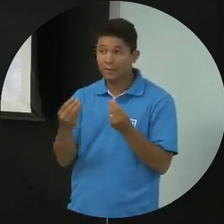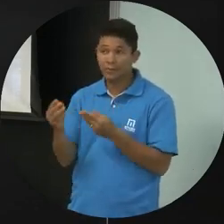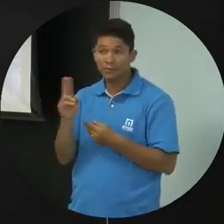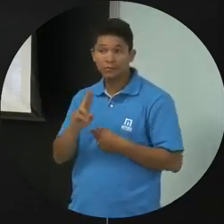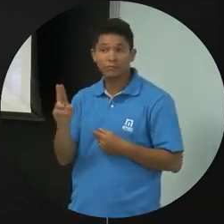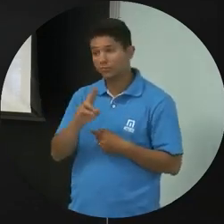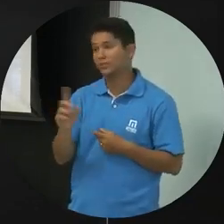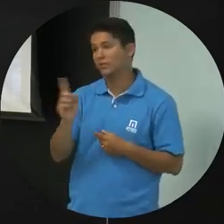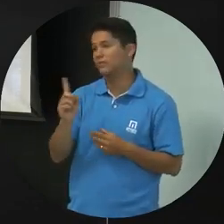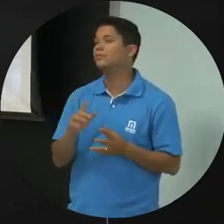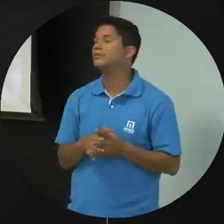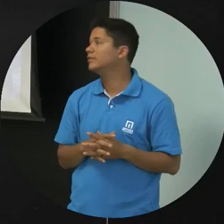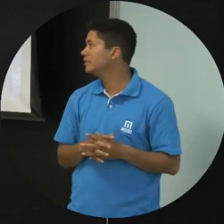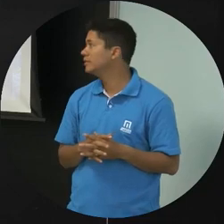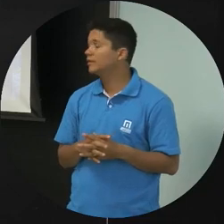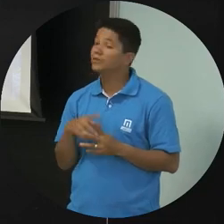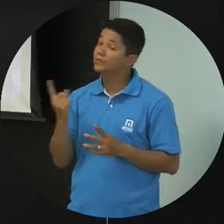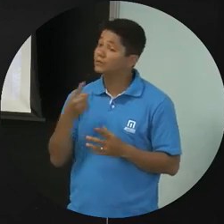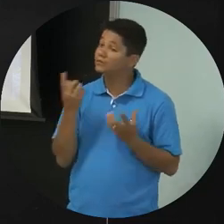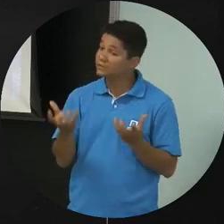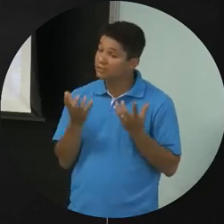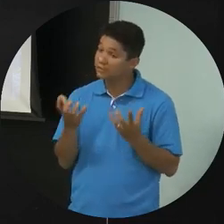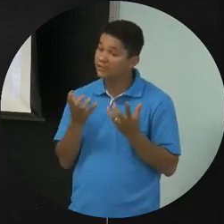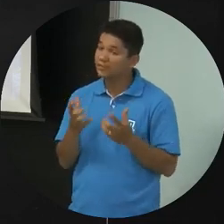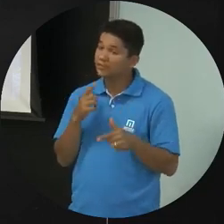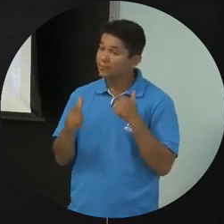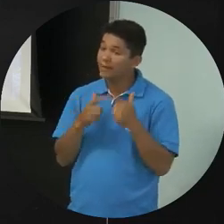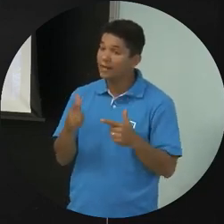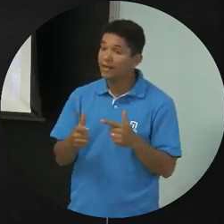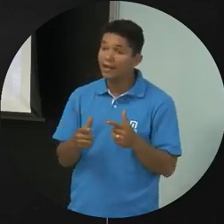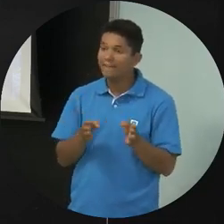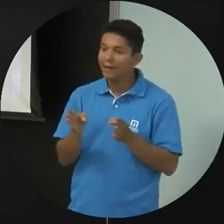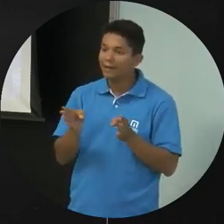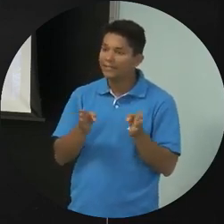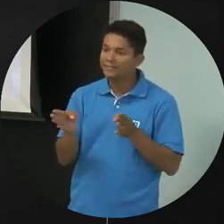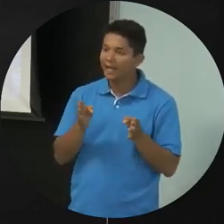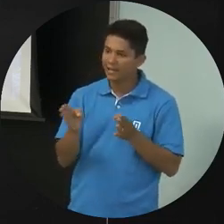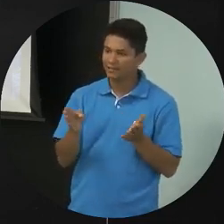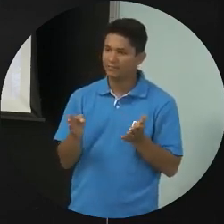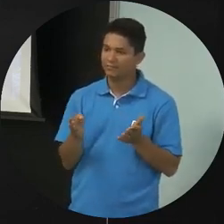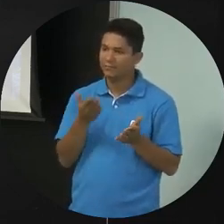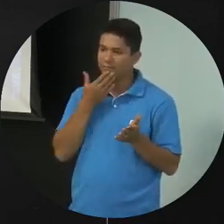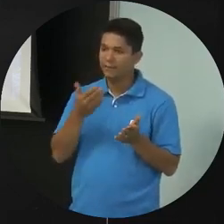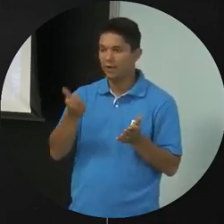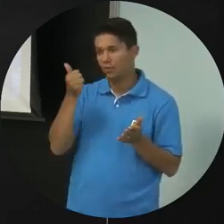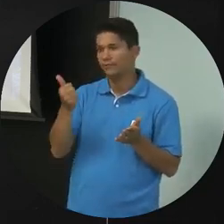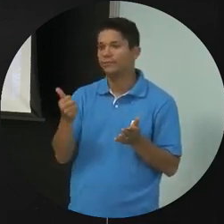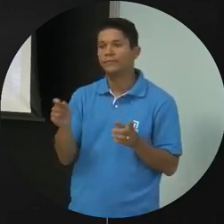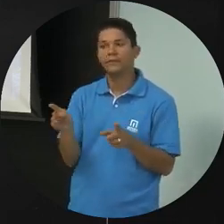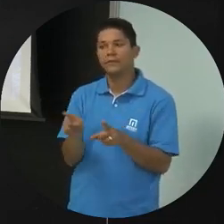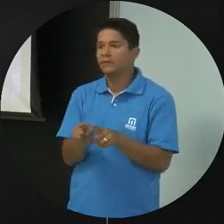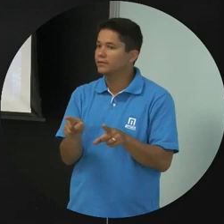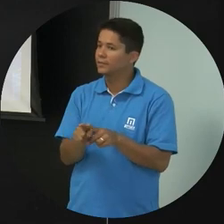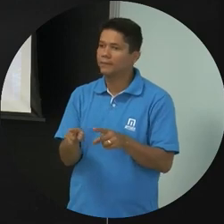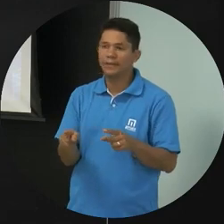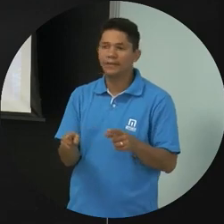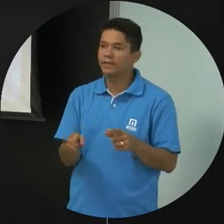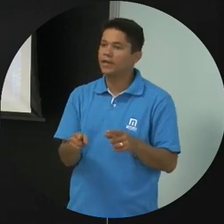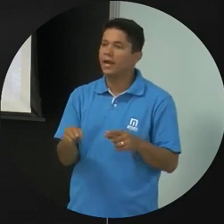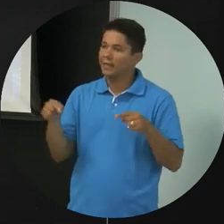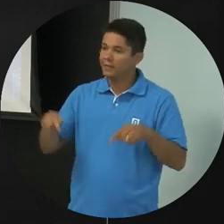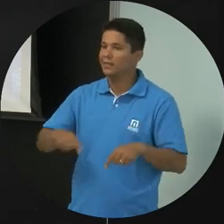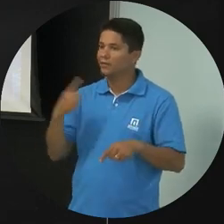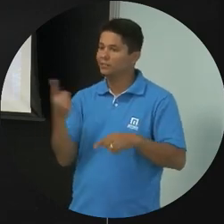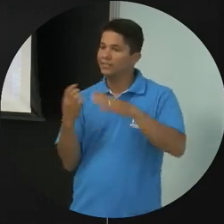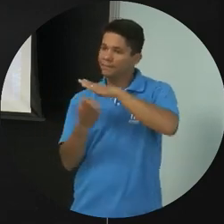gente vem trabalhando já para que a gente consiga viabilizar esses negócios e entrar como, lógico, como portfólio da empresa,